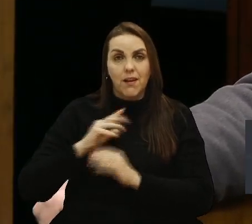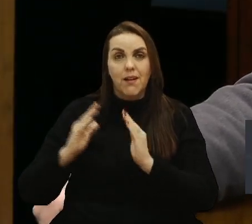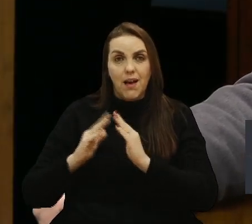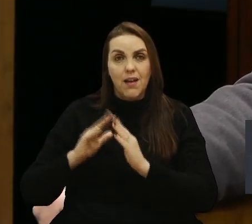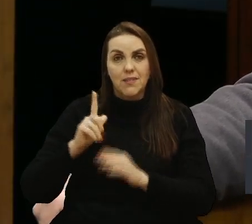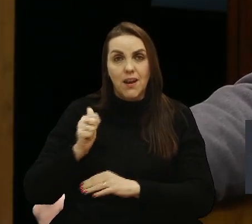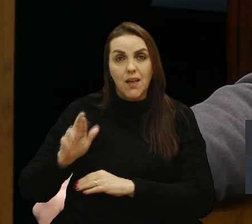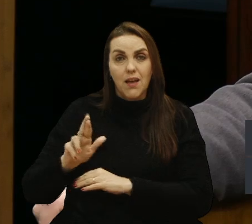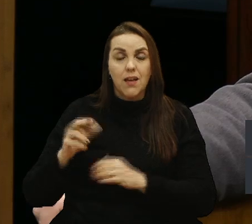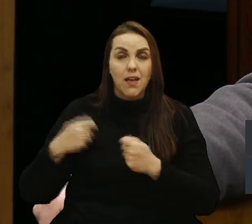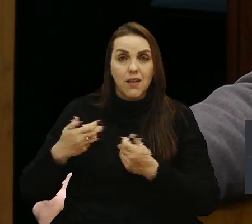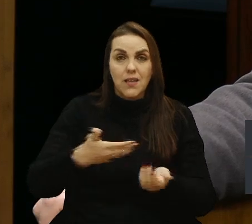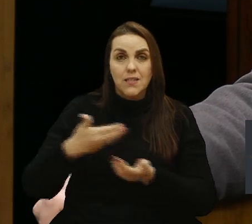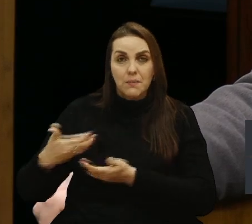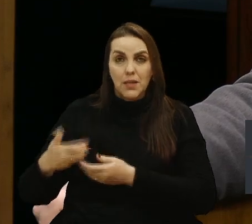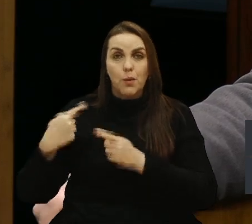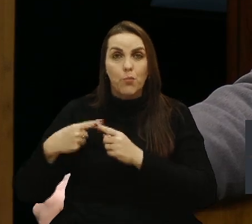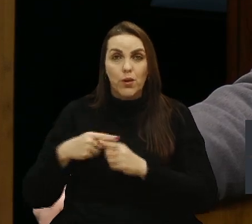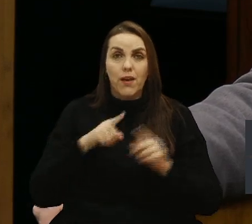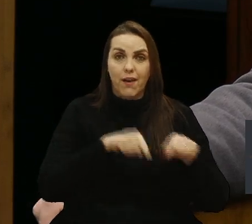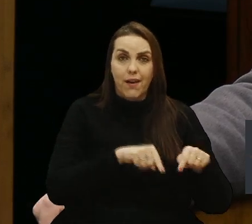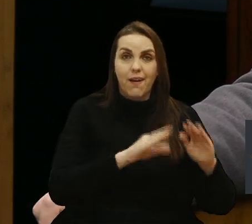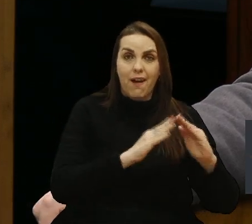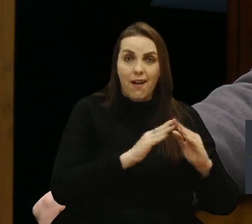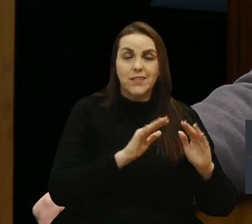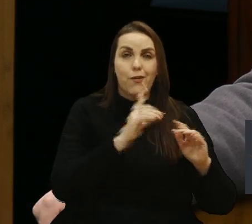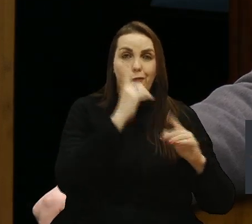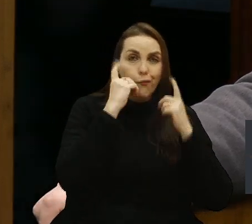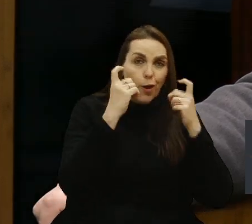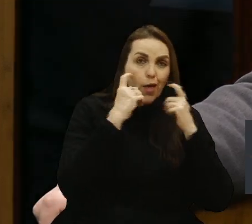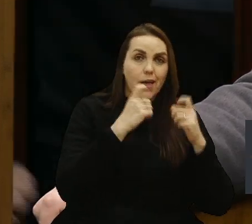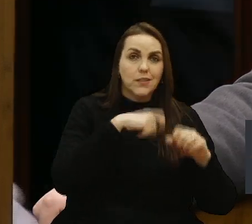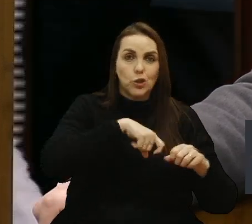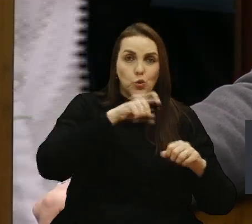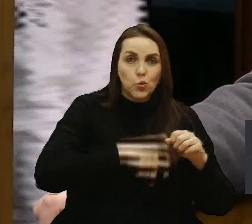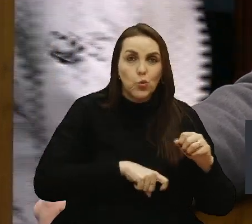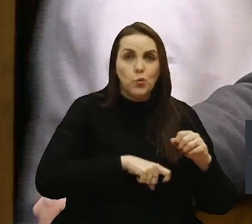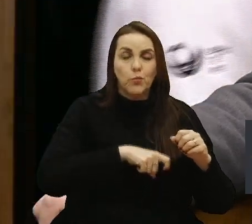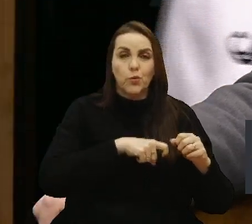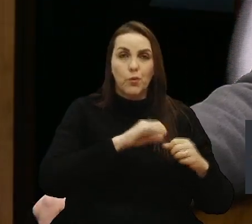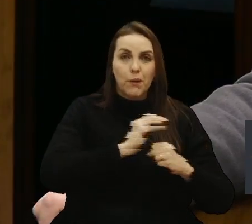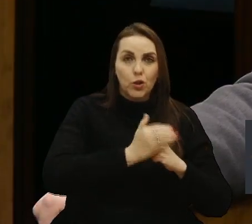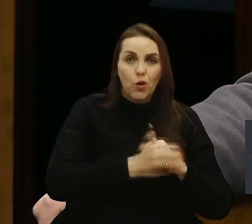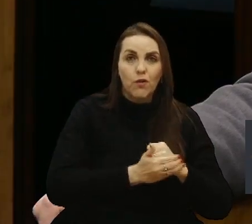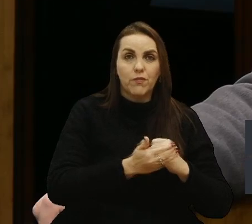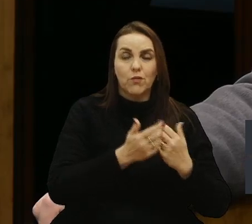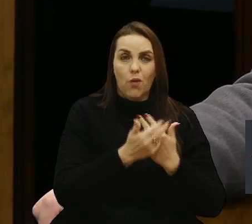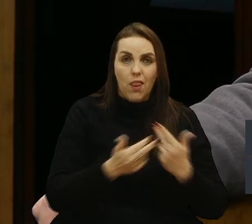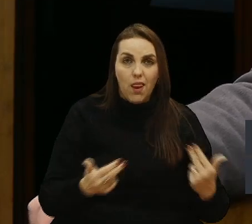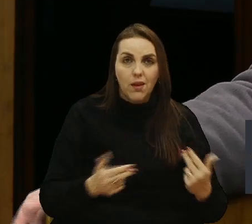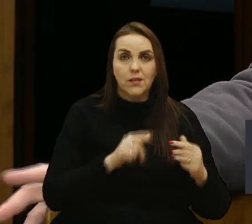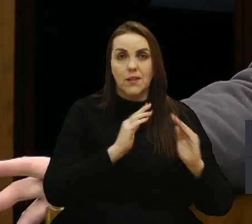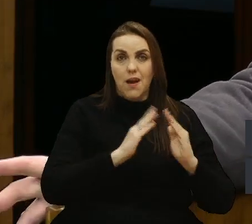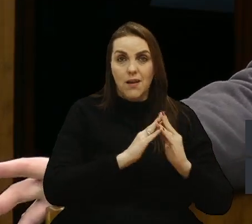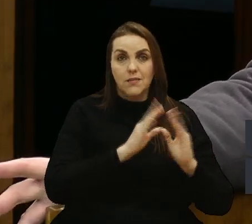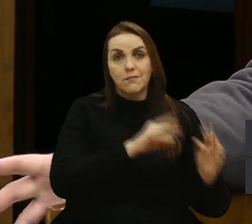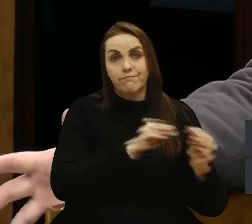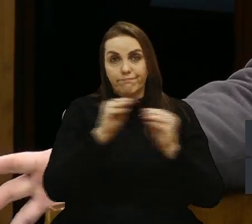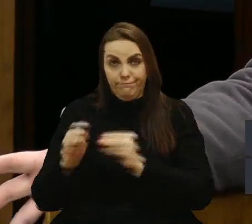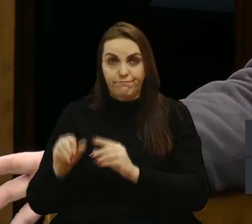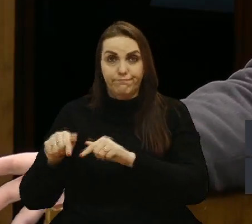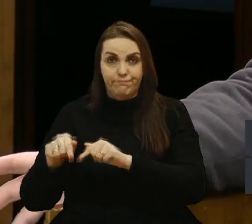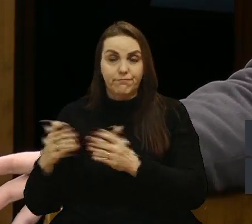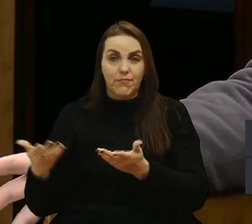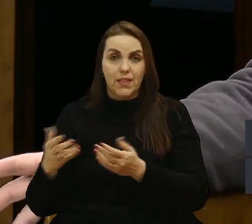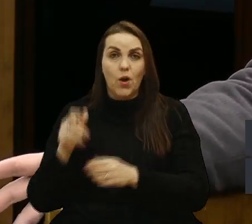onde elas são recebidas em razão de ter tido uma situação de violência, de estupro, de pedofilia e etc. nas suas casas. Estamos falando